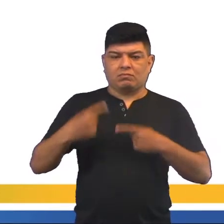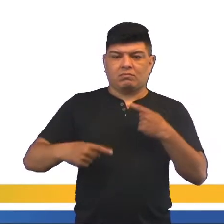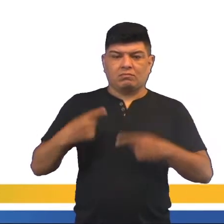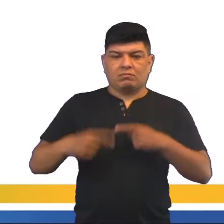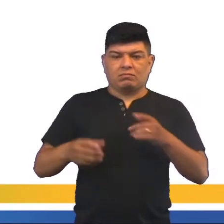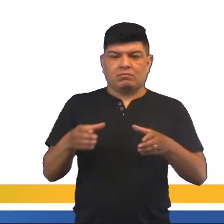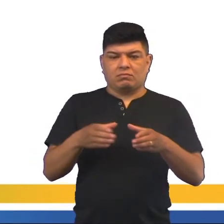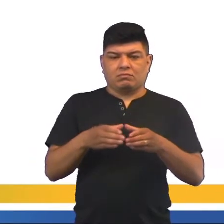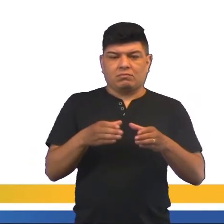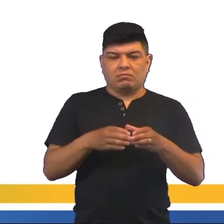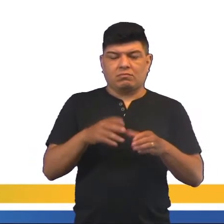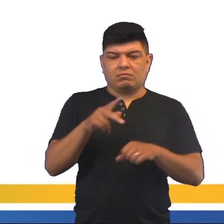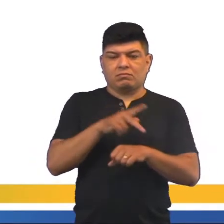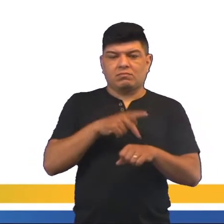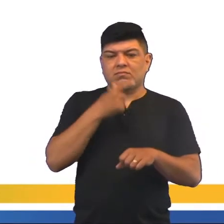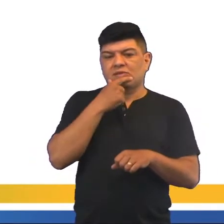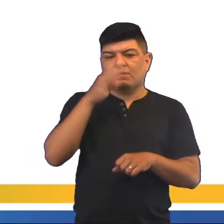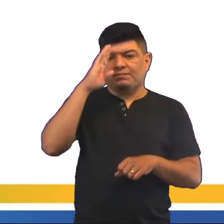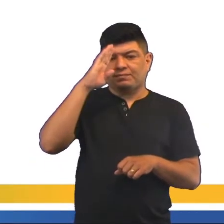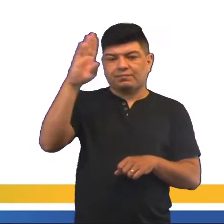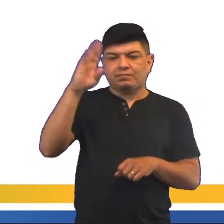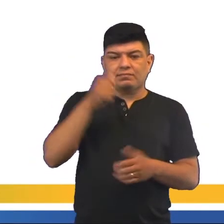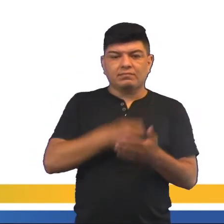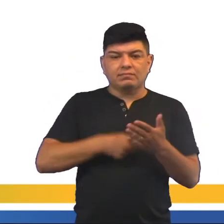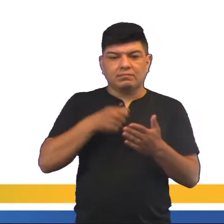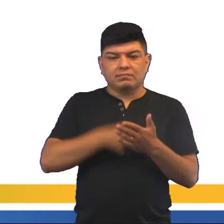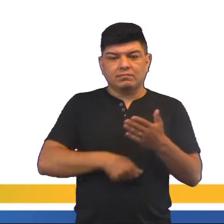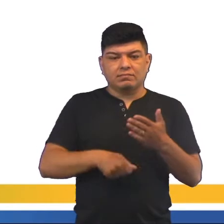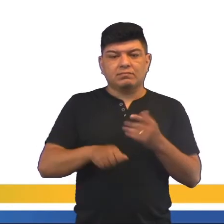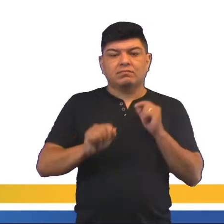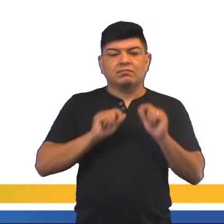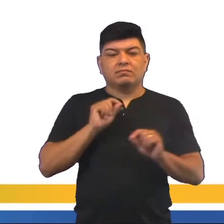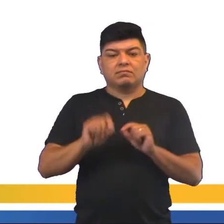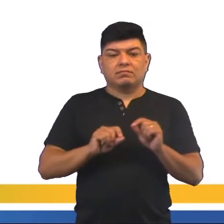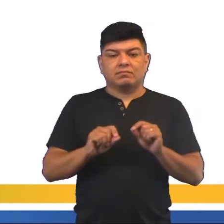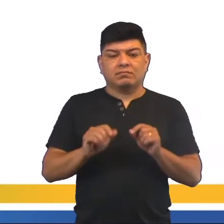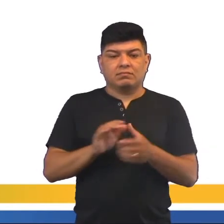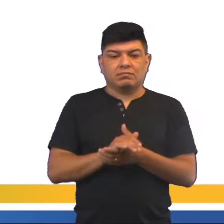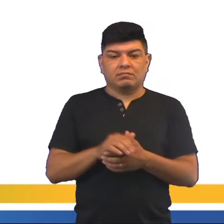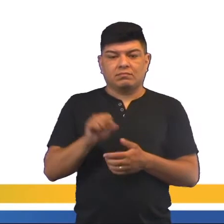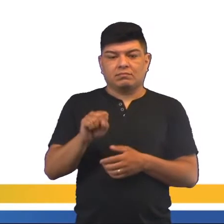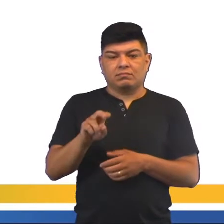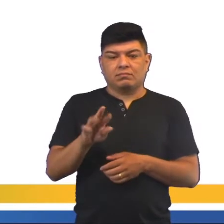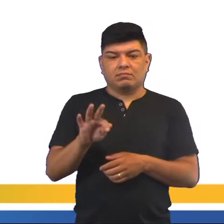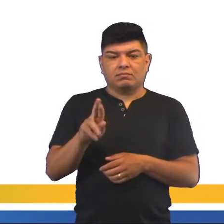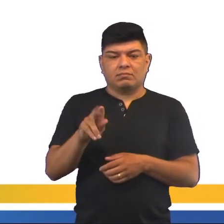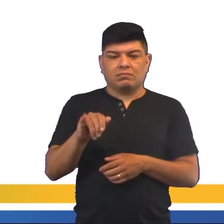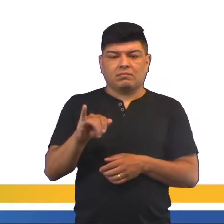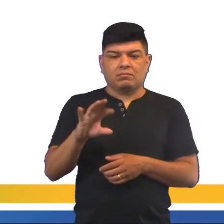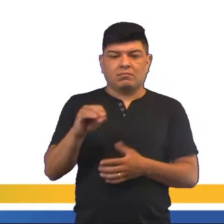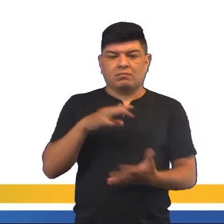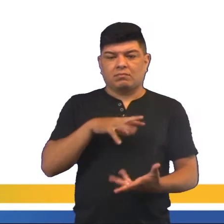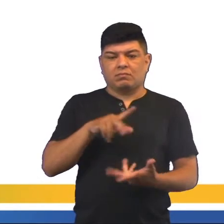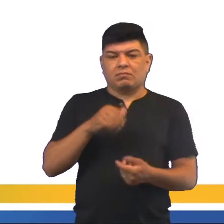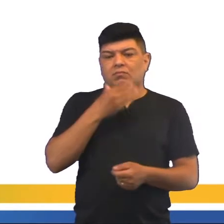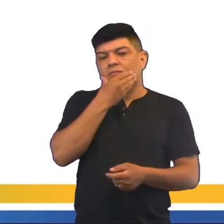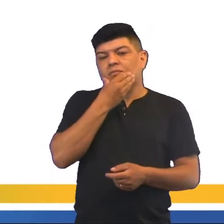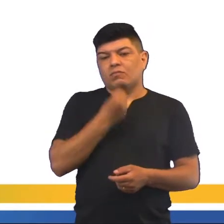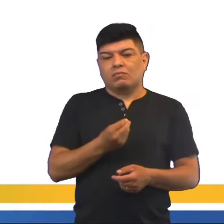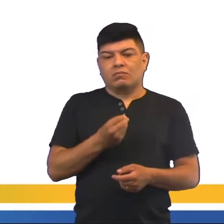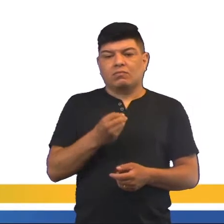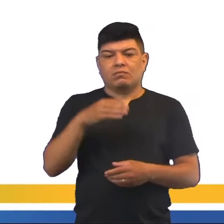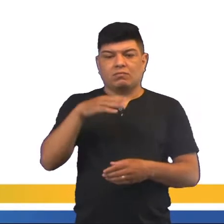de trabalhadores na Inglaterra. Uma das principais exigências dos cartistas era o sufrágio universal,